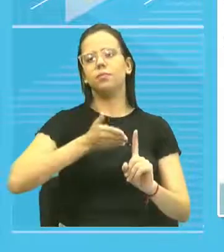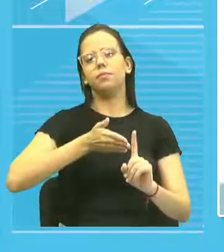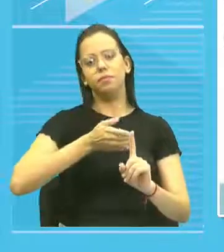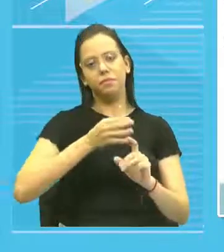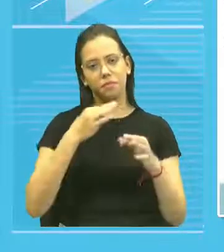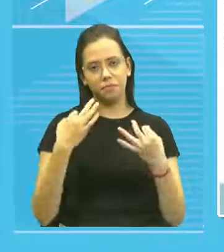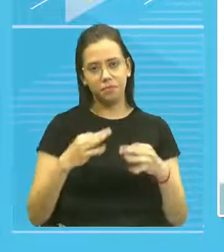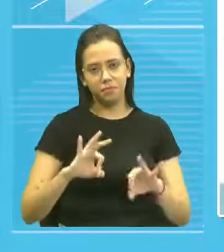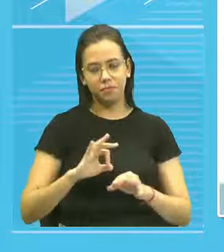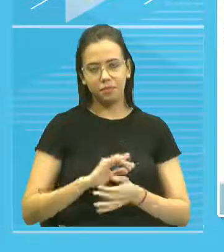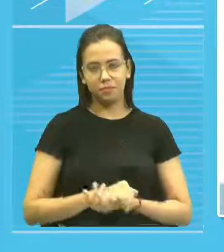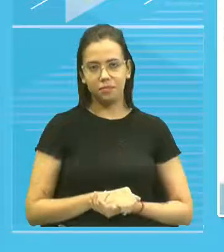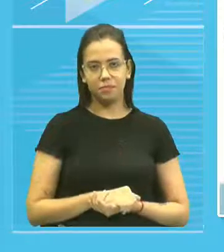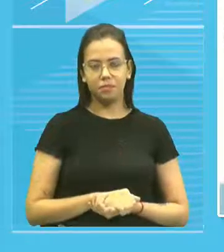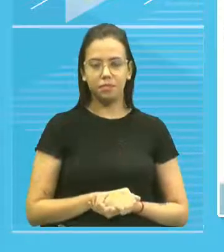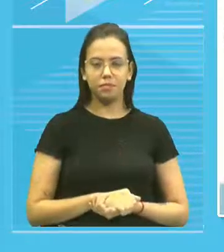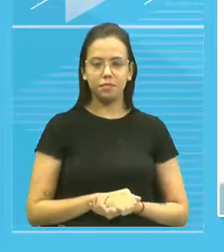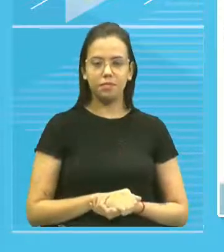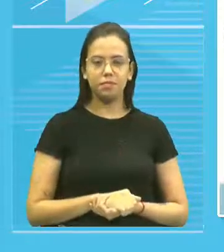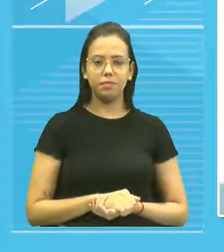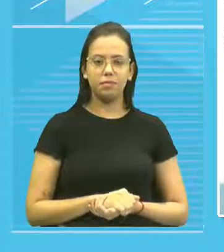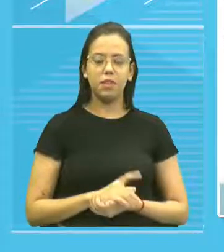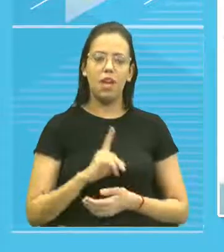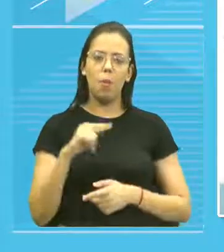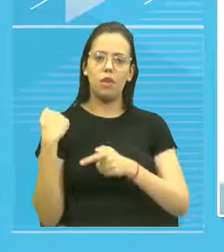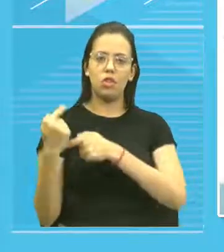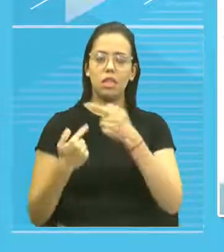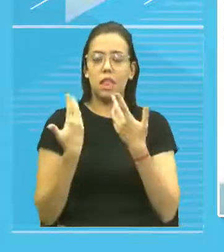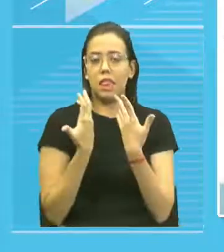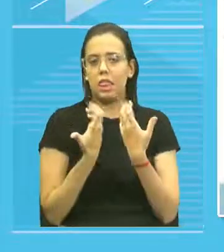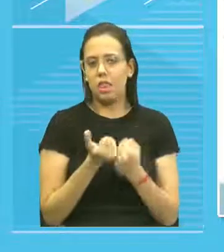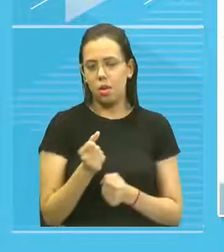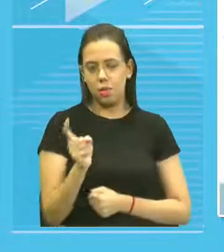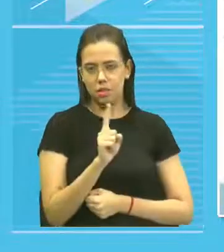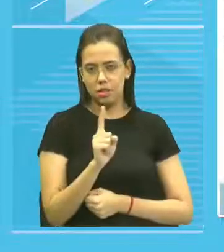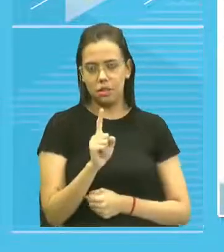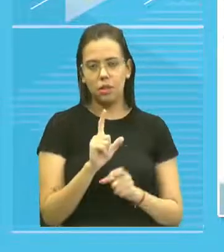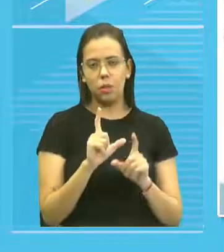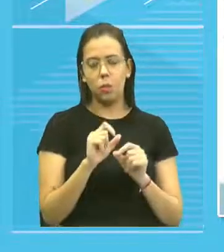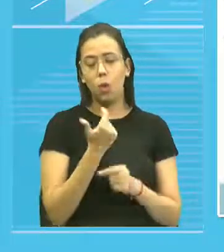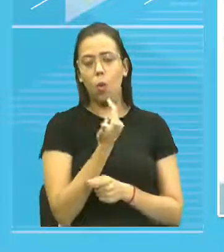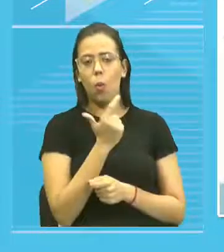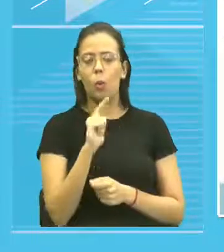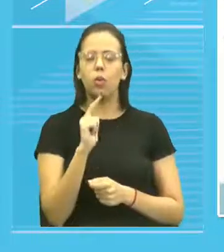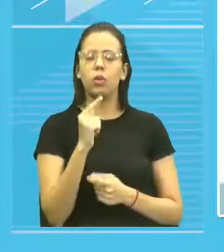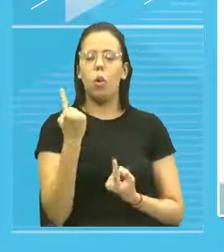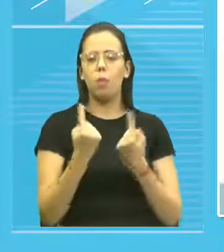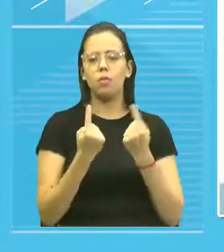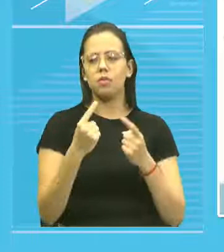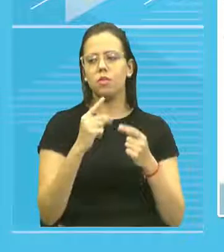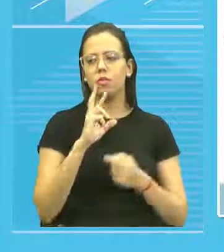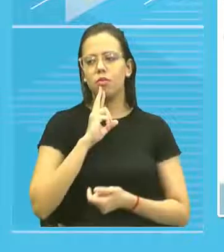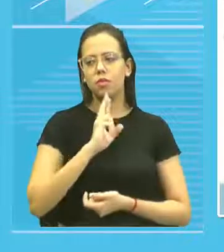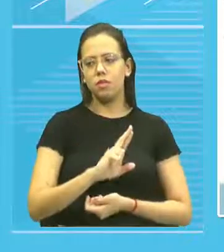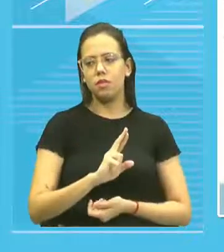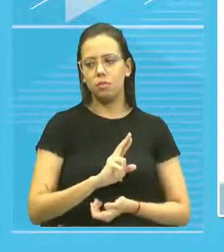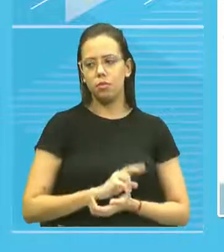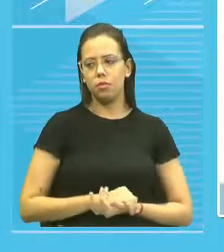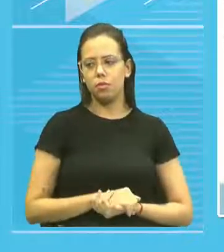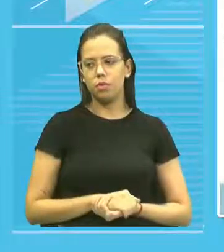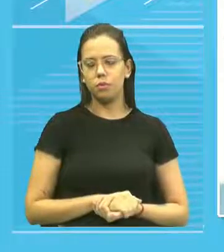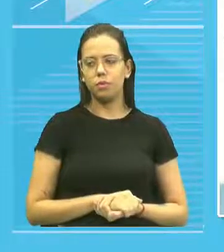não é a nossa a uma geração que não aceita é outra opção de resposta